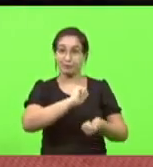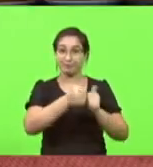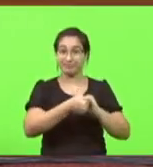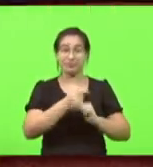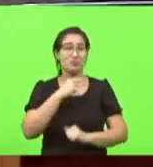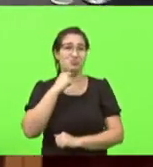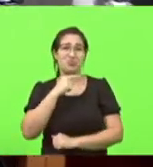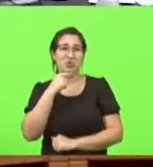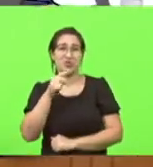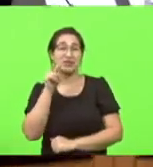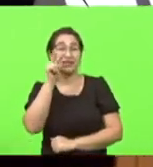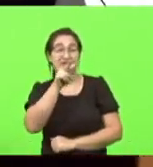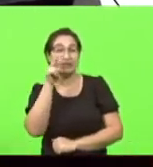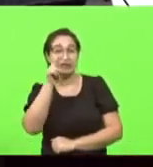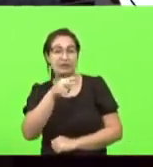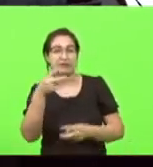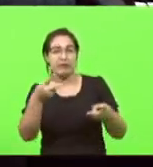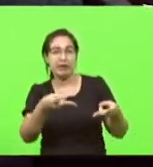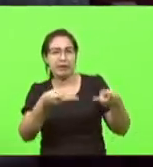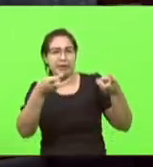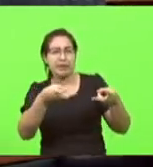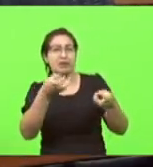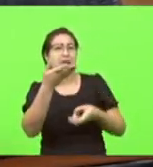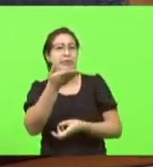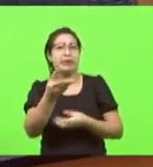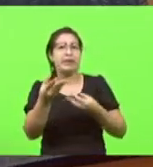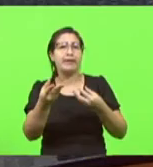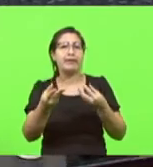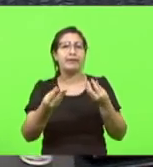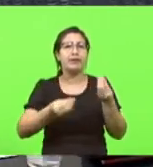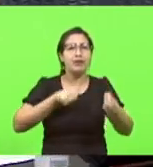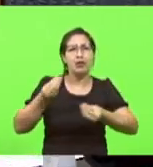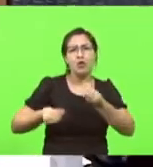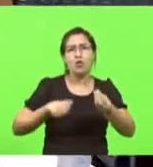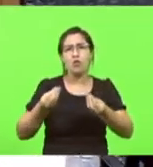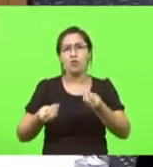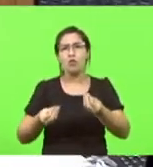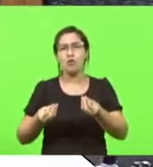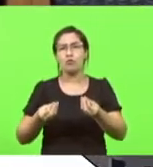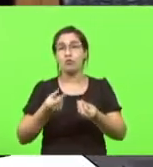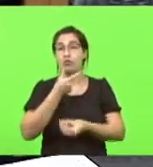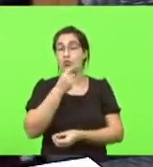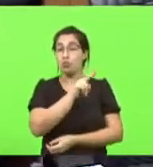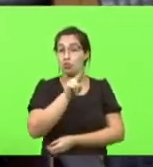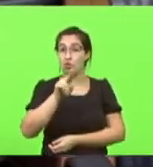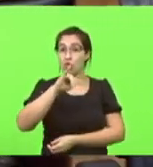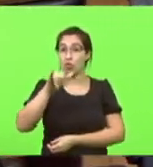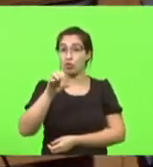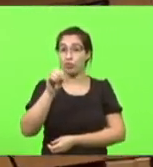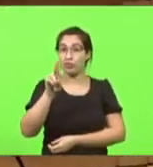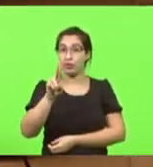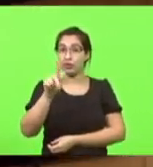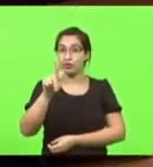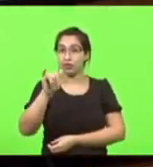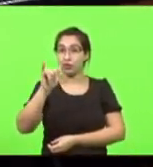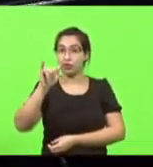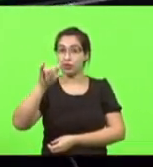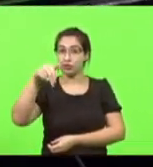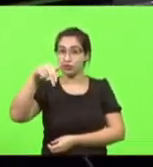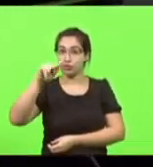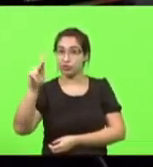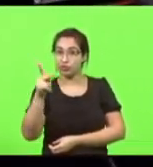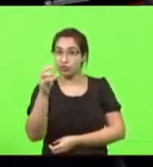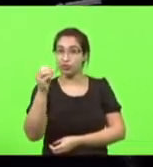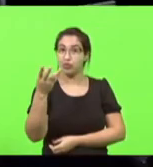uma visão do que representa um atleta desse nível, o Jorginho, né? Campeão da Champions League, agora campeão da